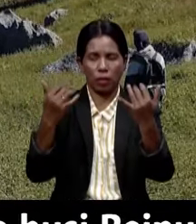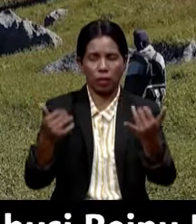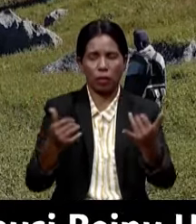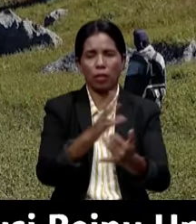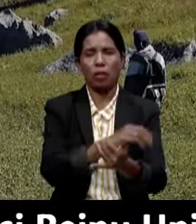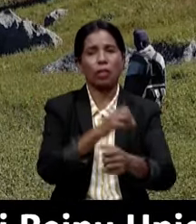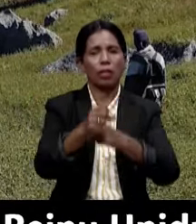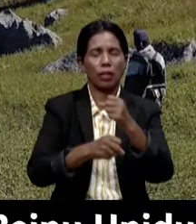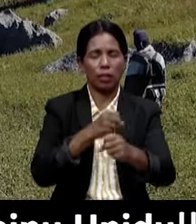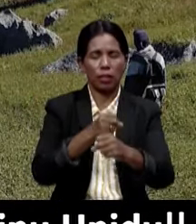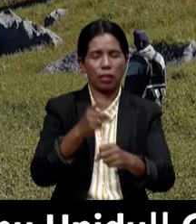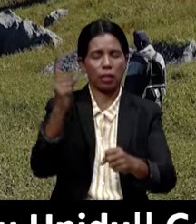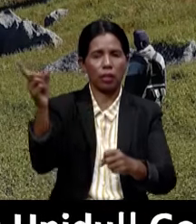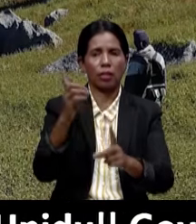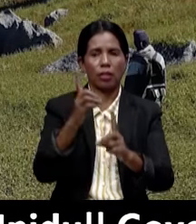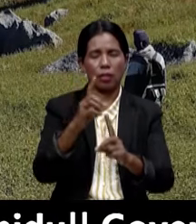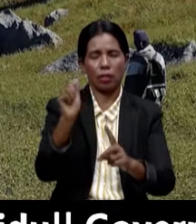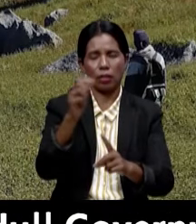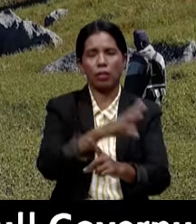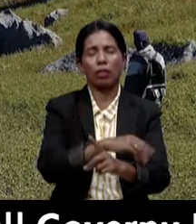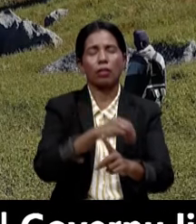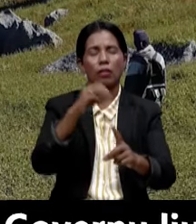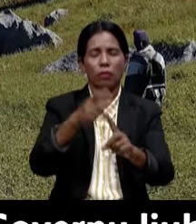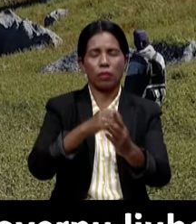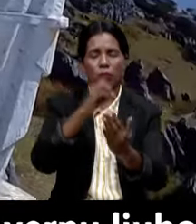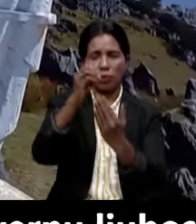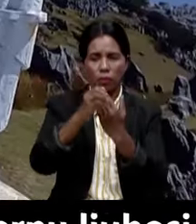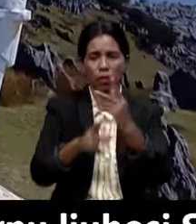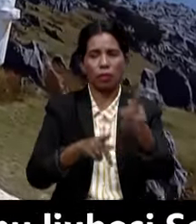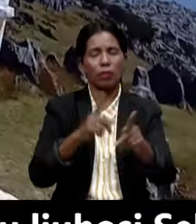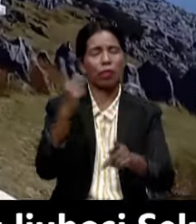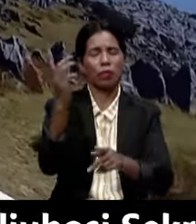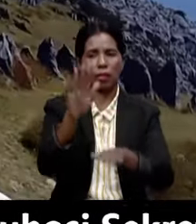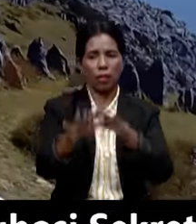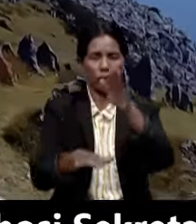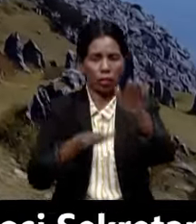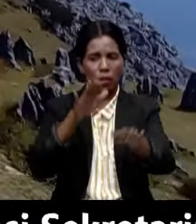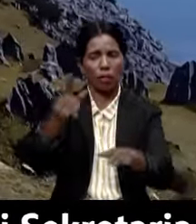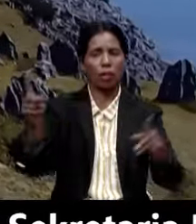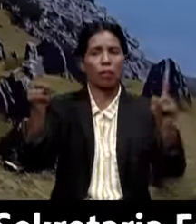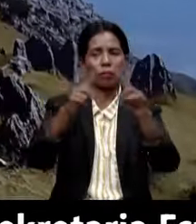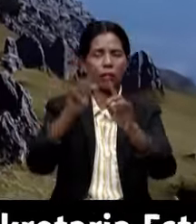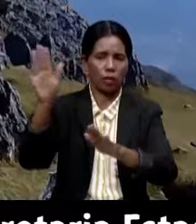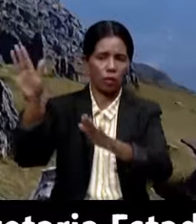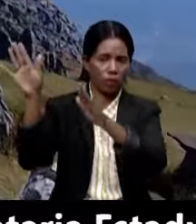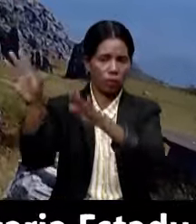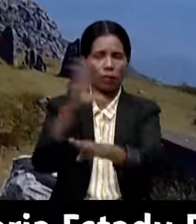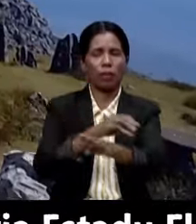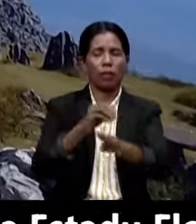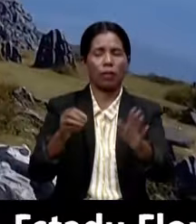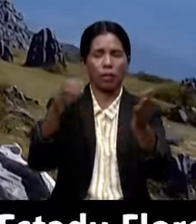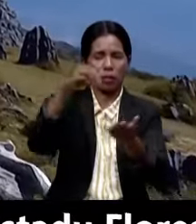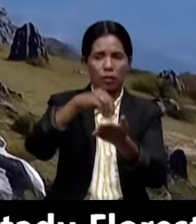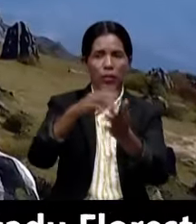quase kada tinan iha loron sanulu fulan outubro sarani sira sempre halo peregrinação ba iha foho Matibian nebe